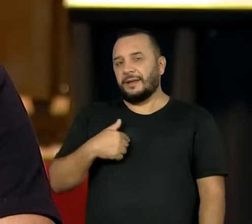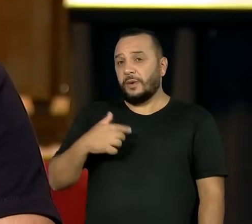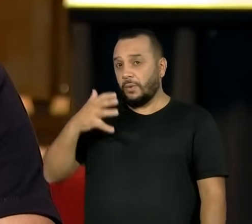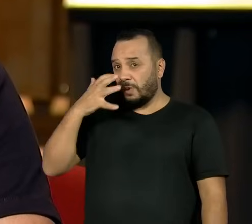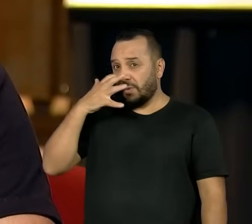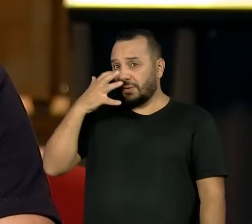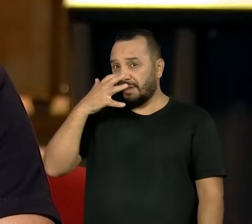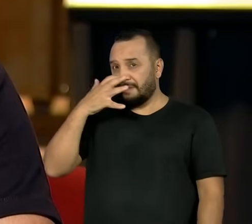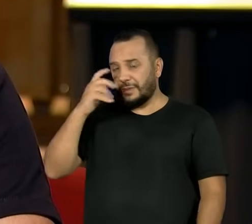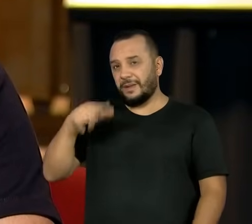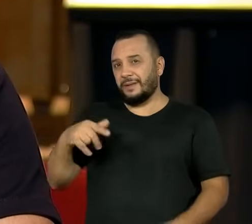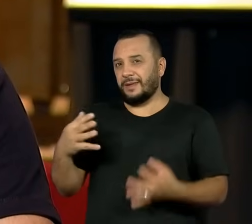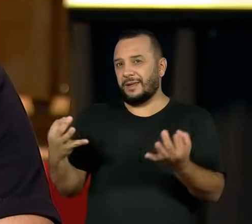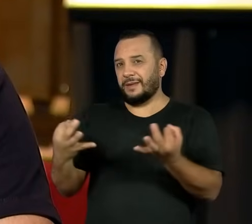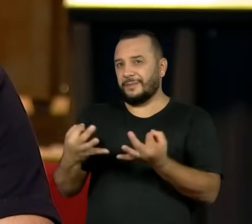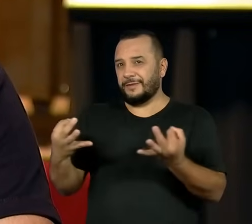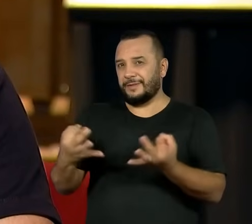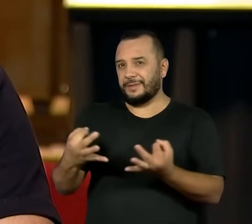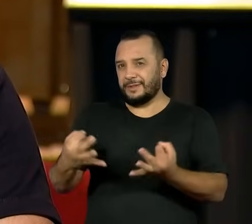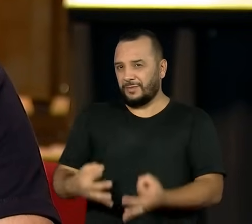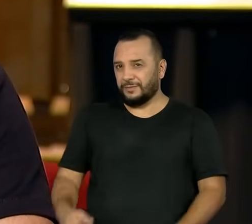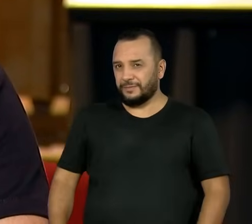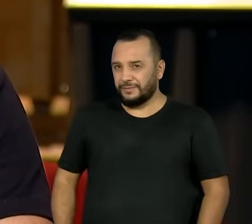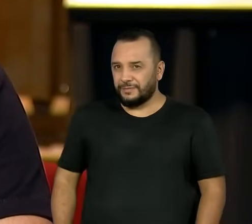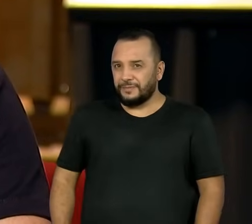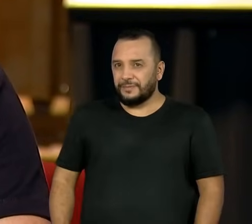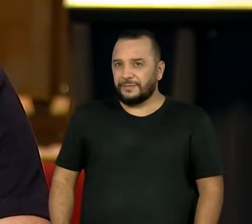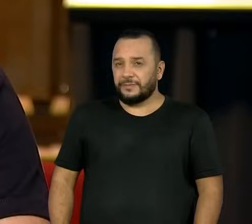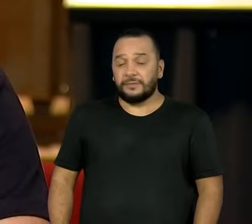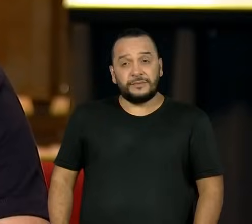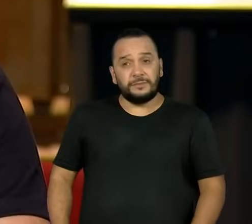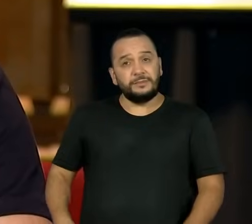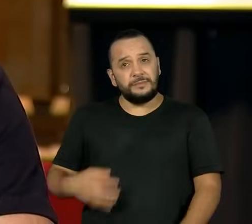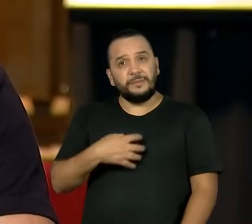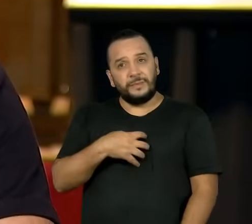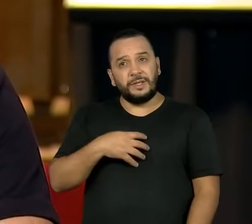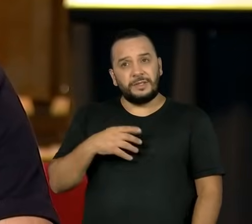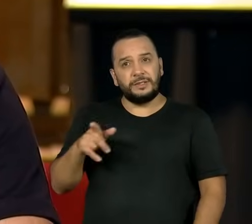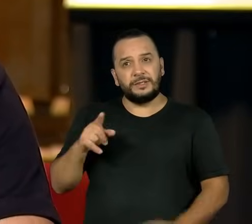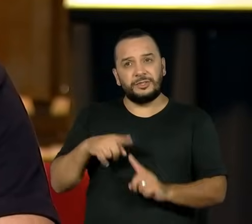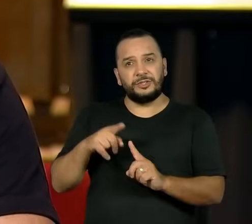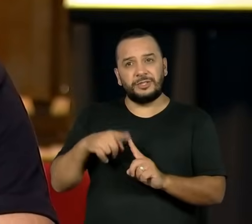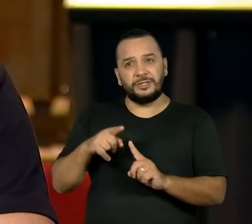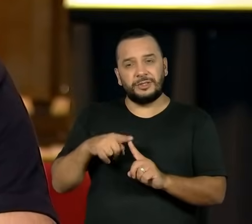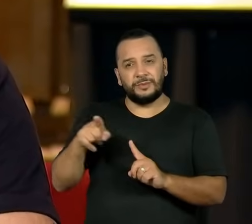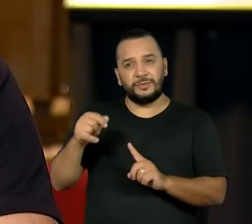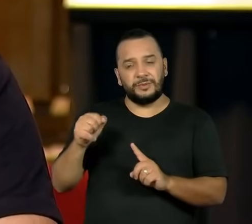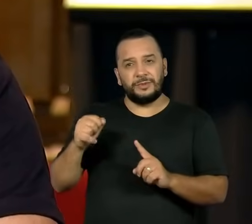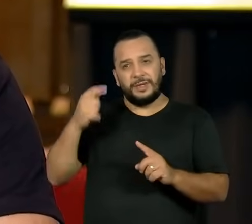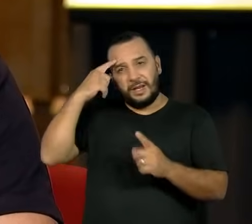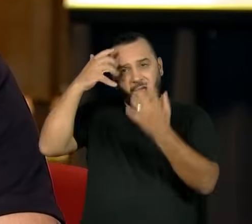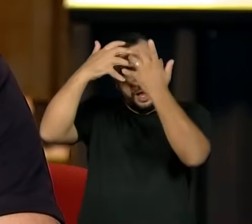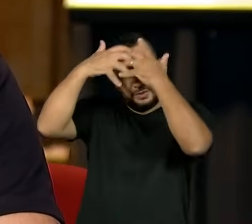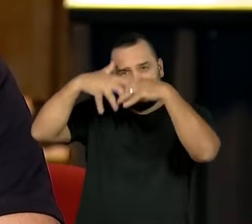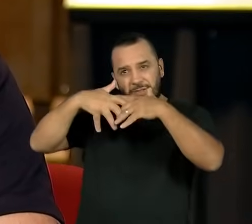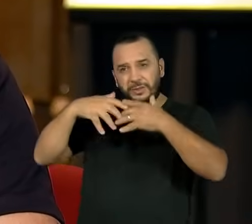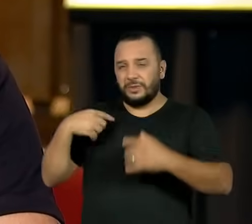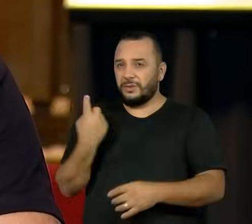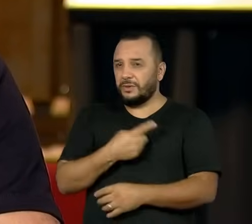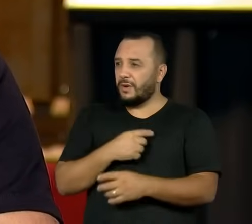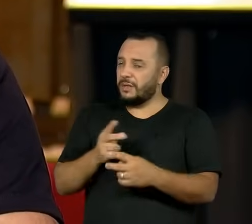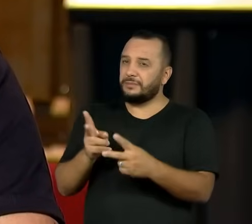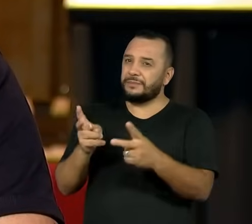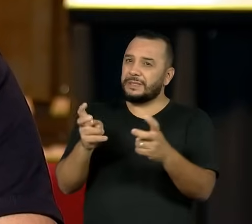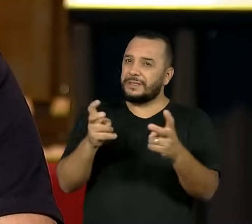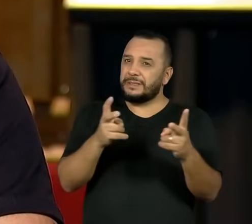perfeição. Acho que é isso que esse tipo de raciocínio lógico leva a gente a contemplar